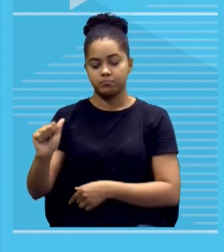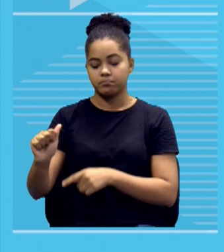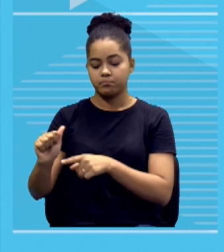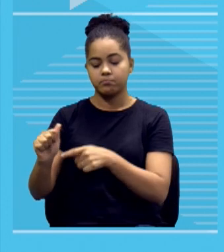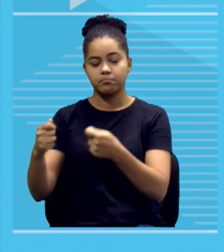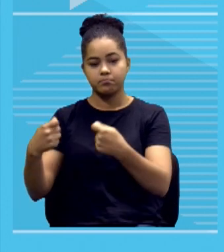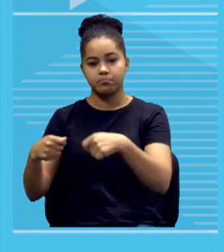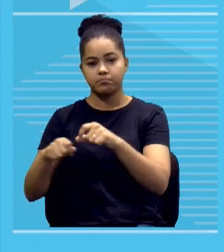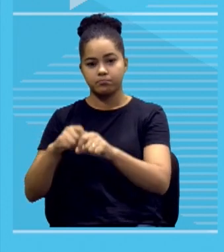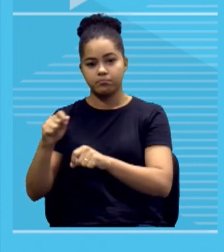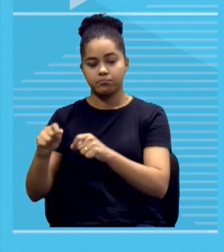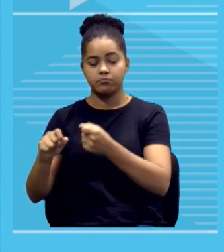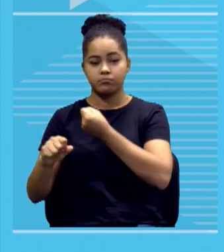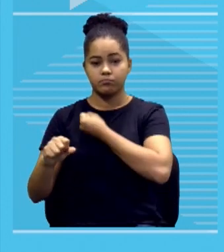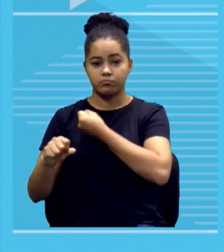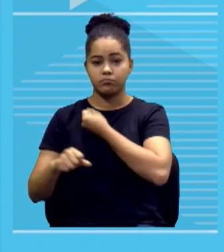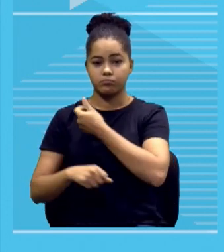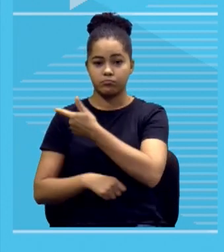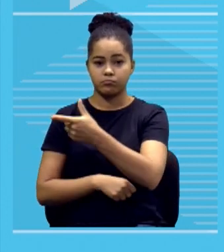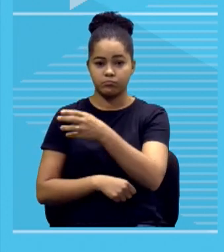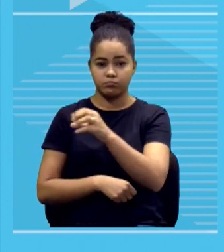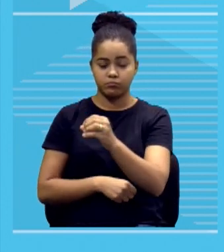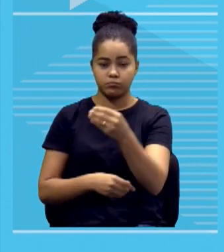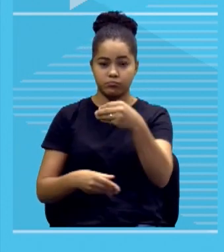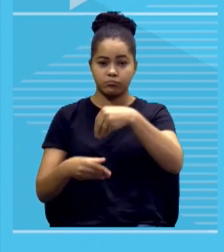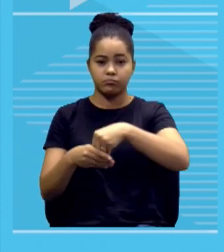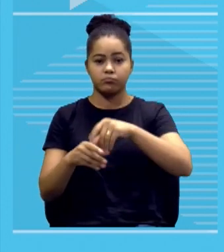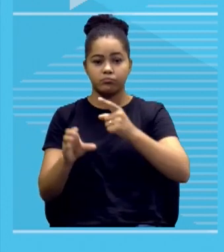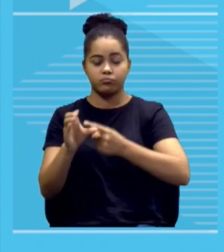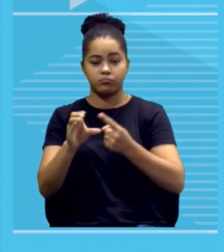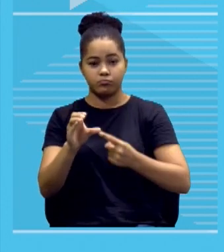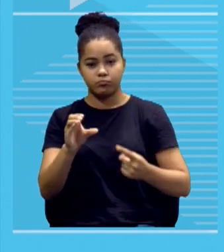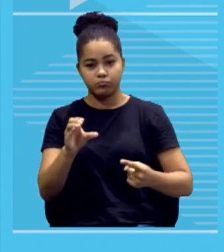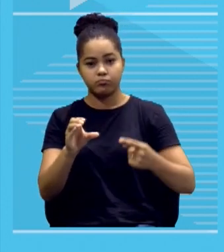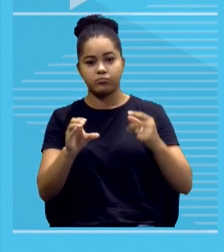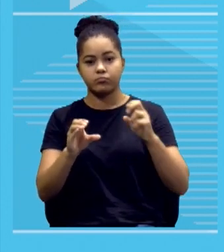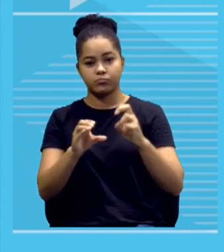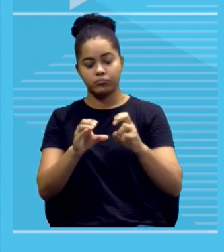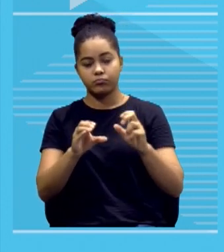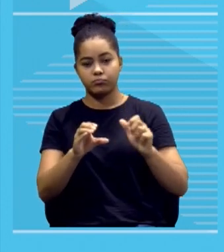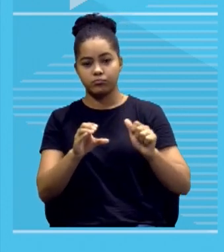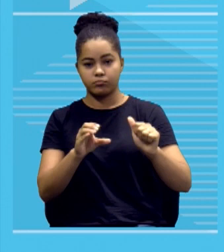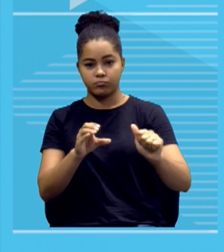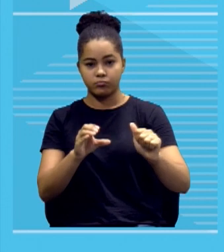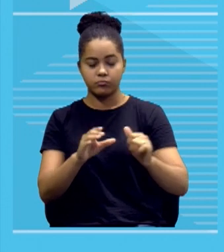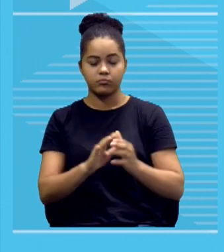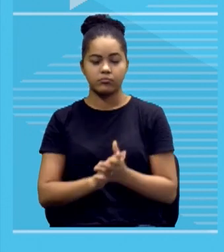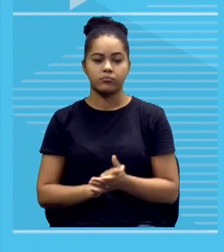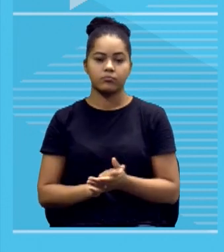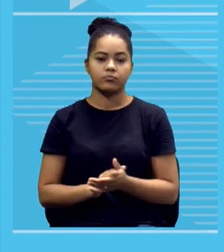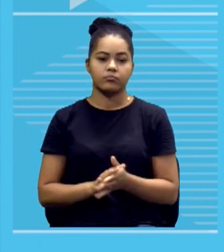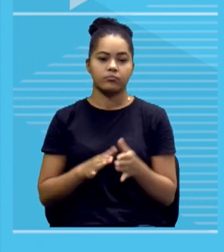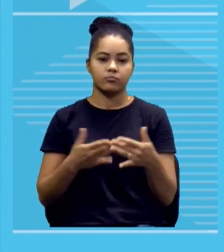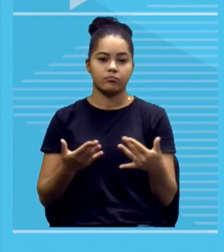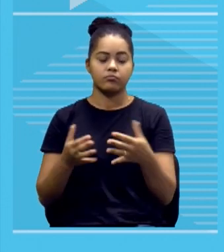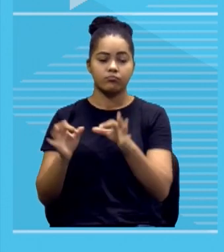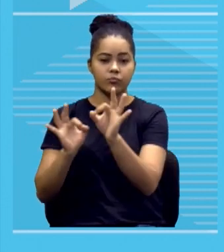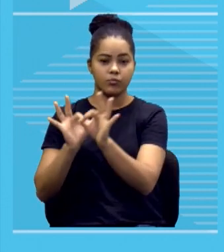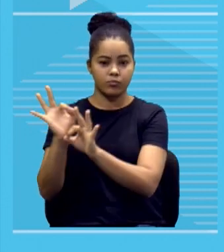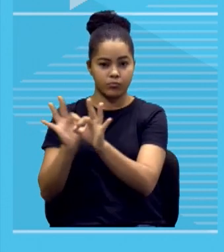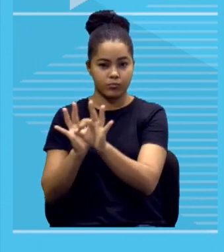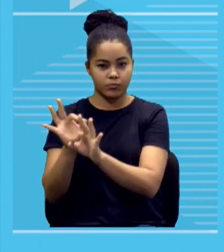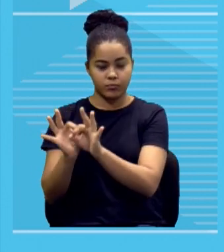DDP vale 20 em uma corrente de 5 amperes, tá bom? Então, você monta a primeira